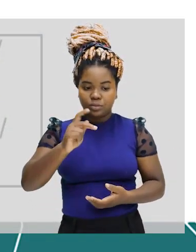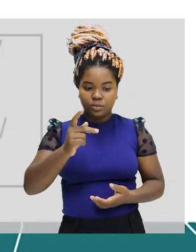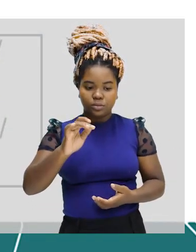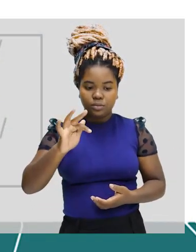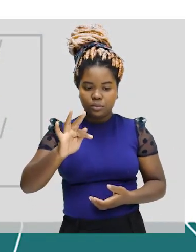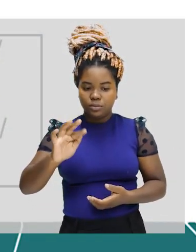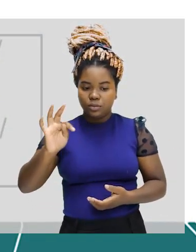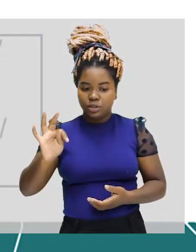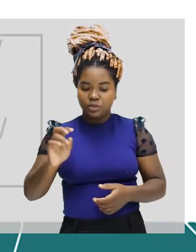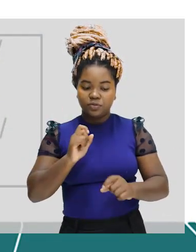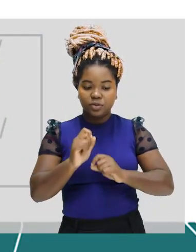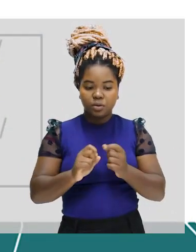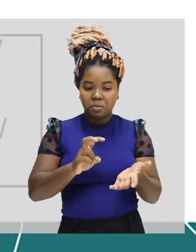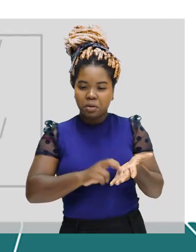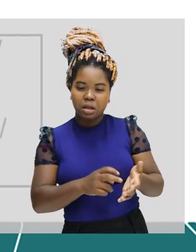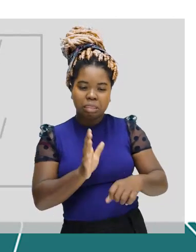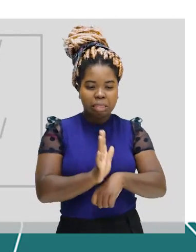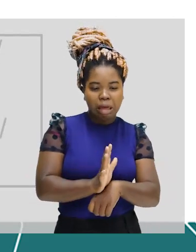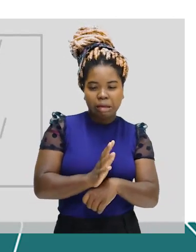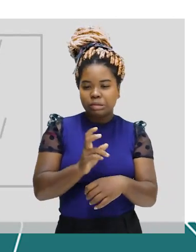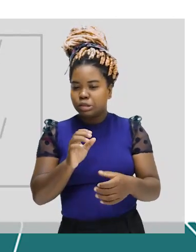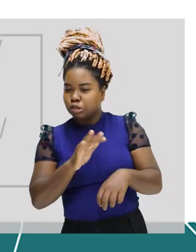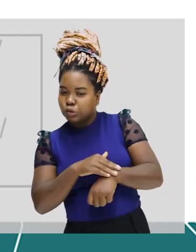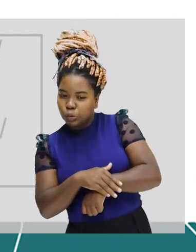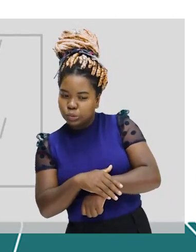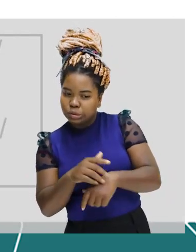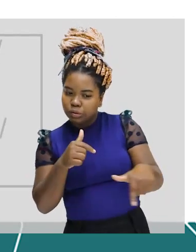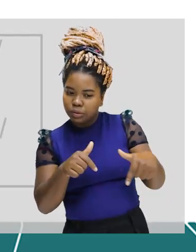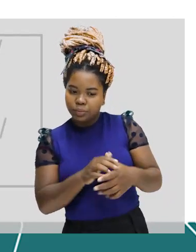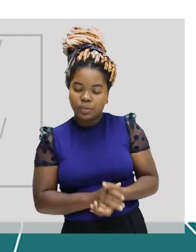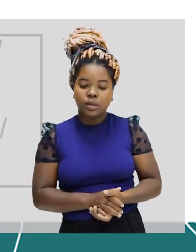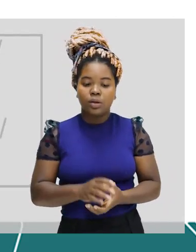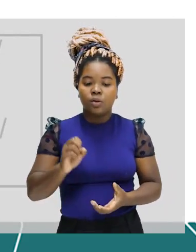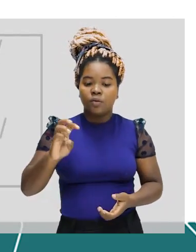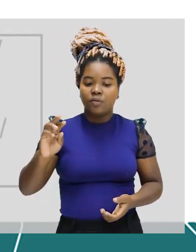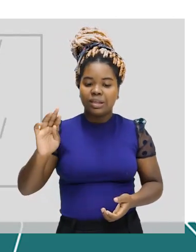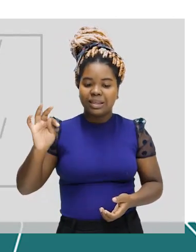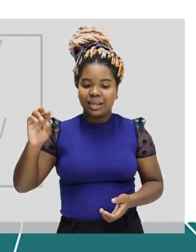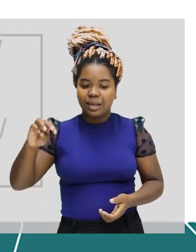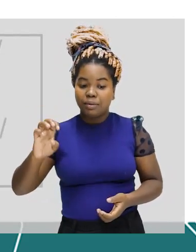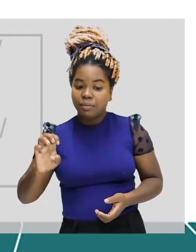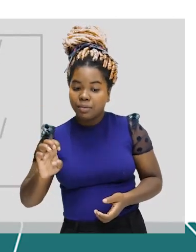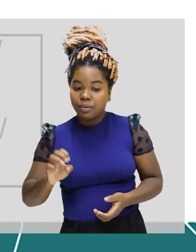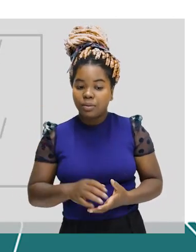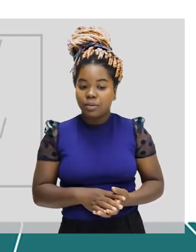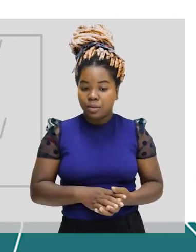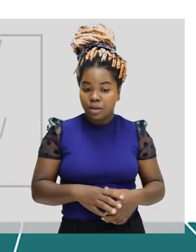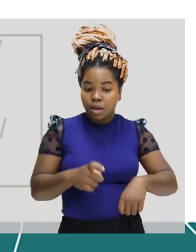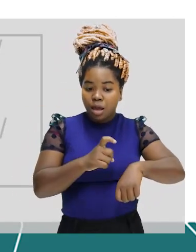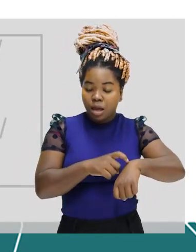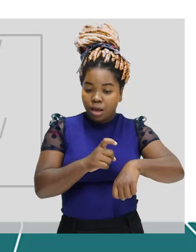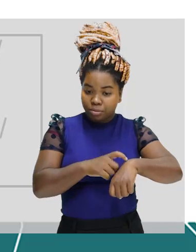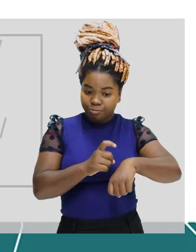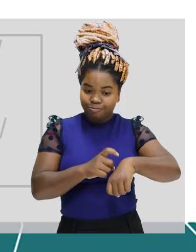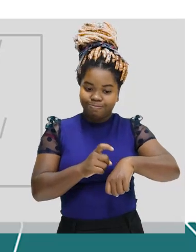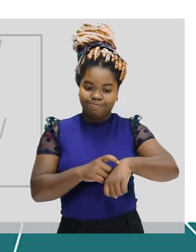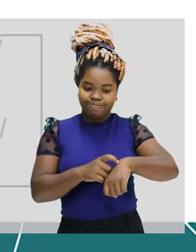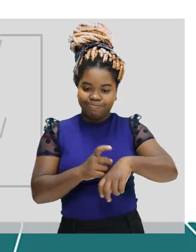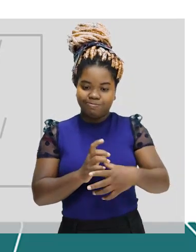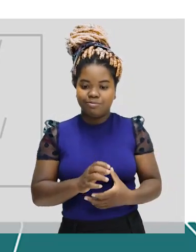turno. Overtime é o tempo extra, tempo adicional. Over é um prefixo que você